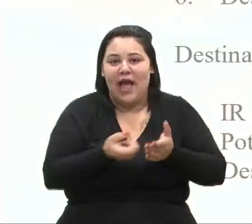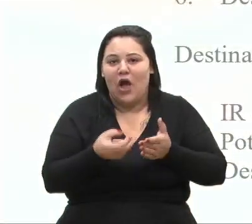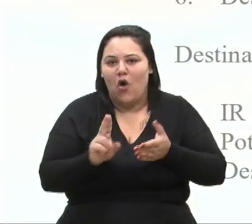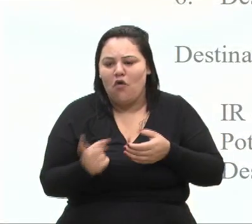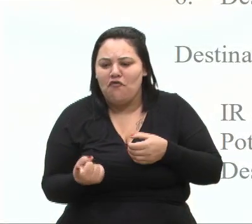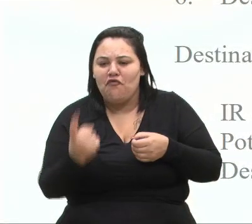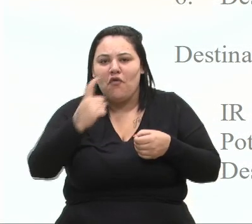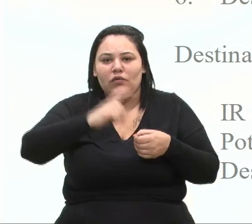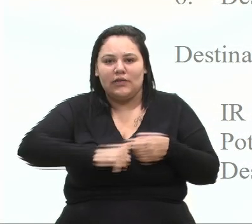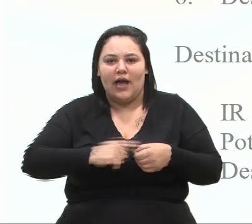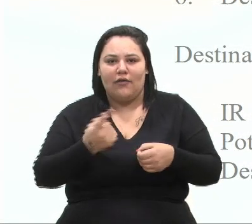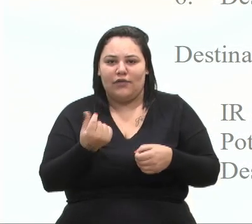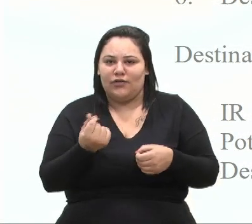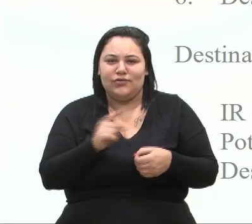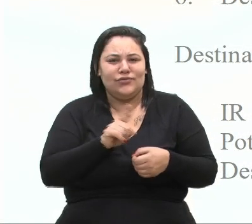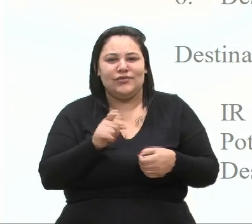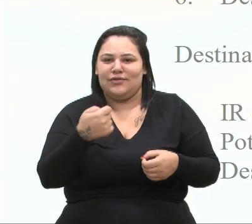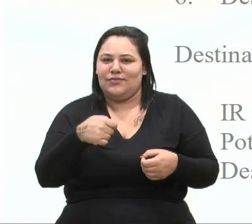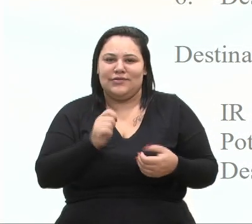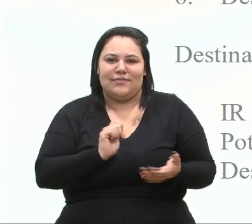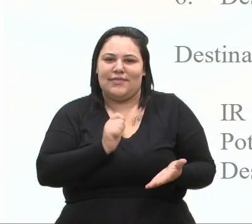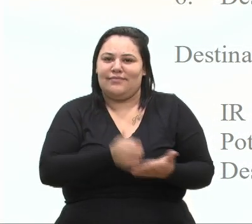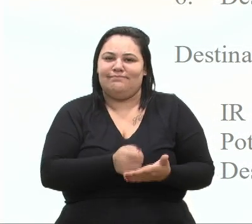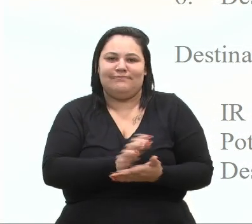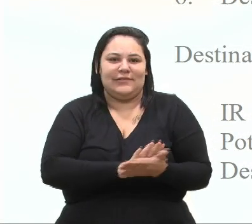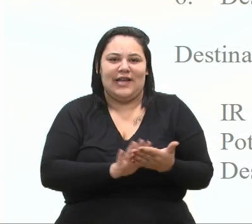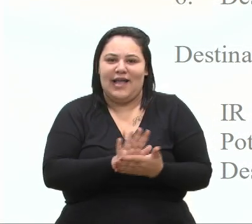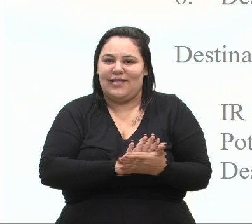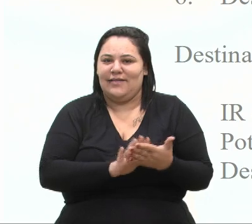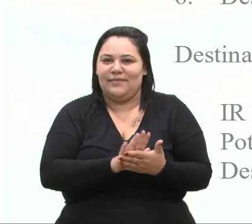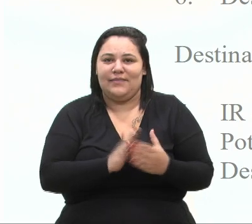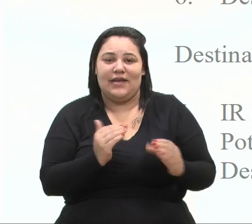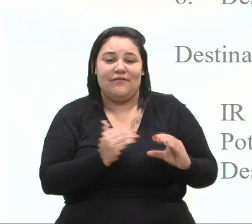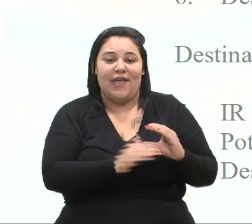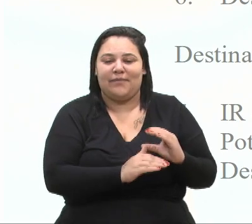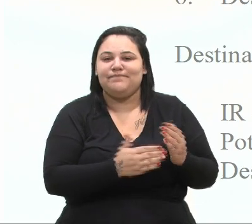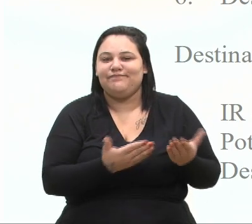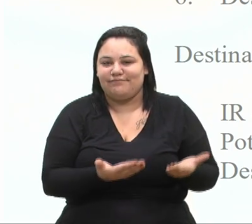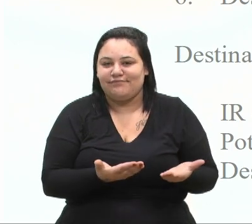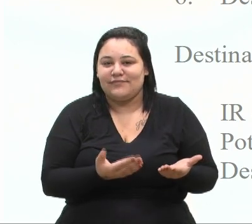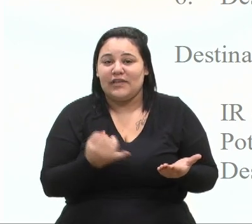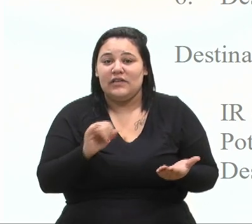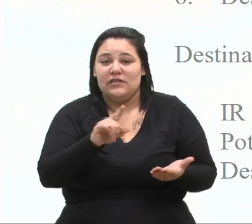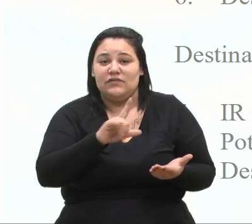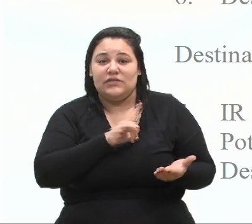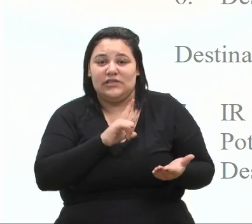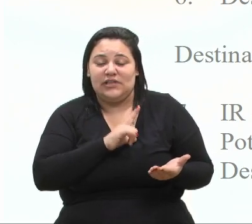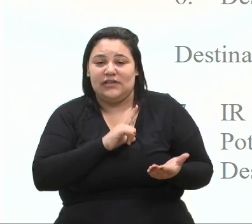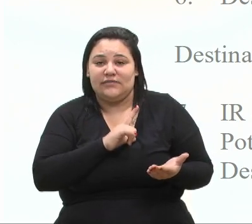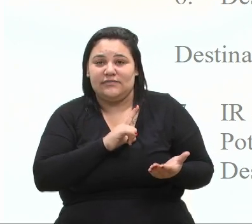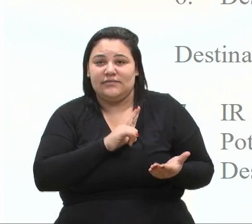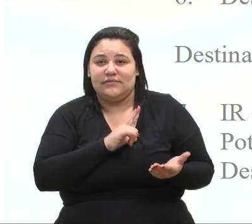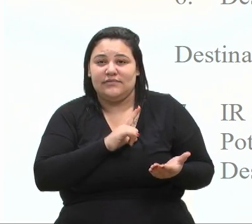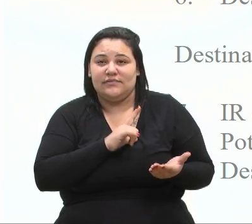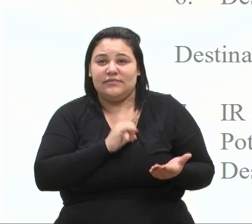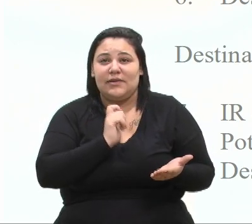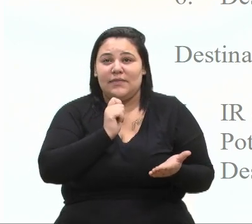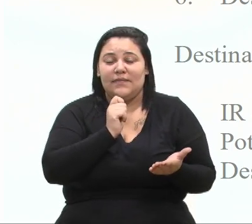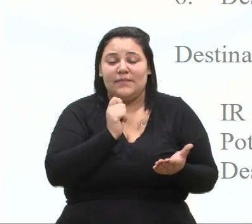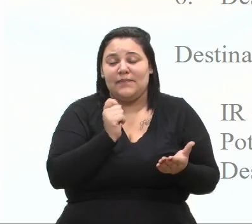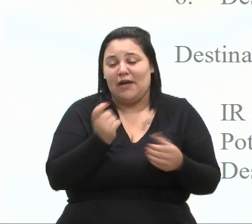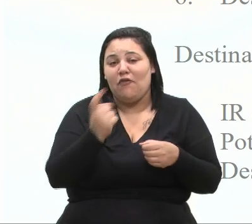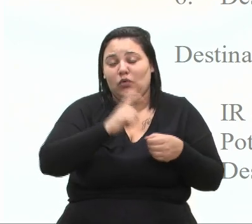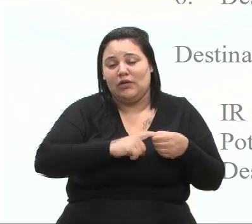você não precisa desembolsar 1 centavo para destinar. Se você tem a restituir, você pode destinar para os